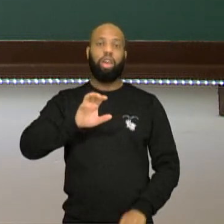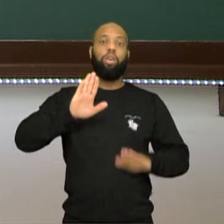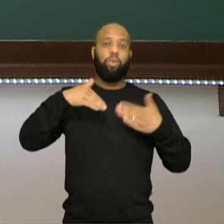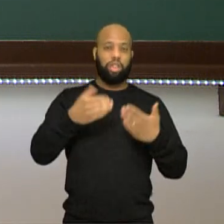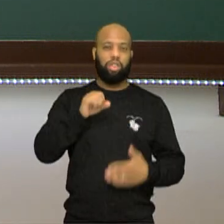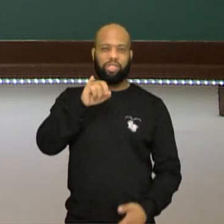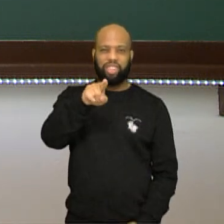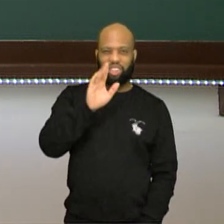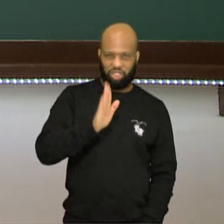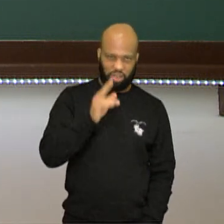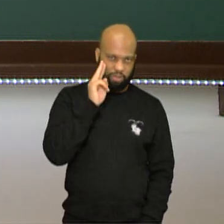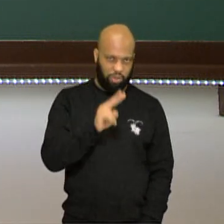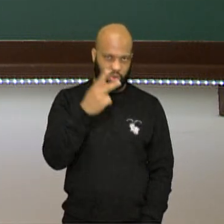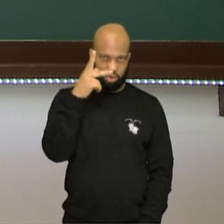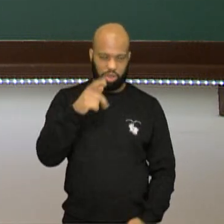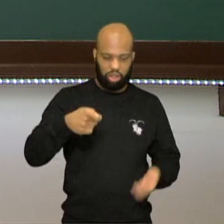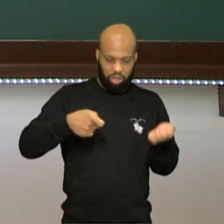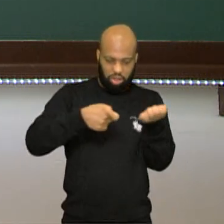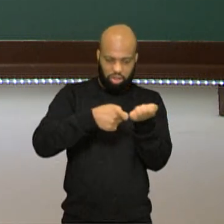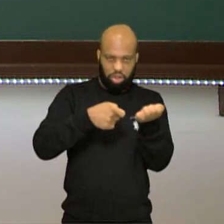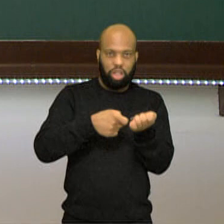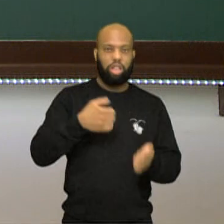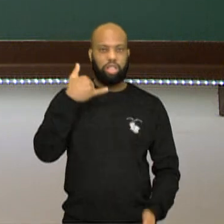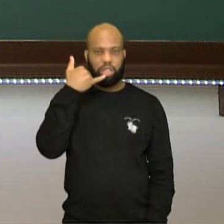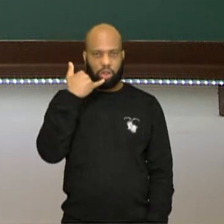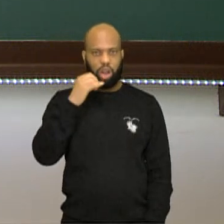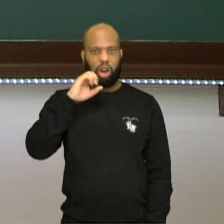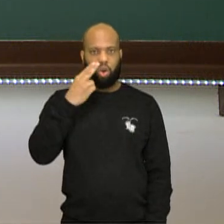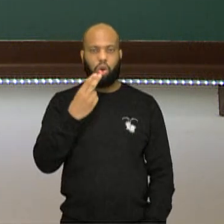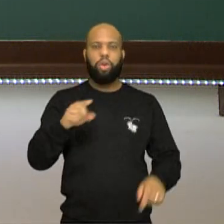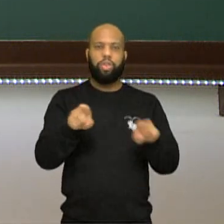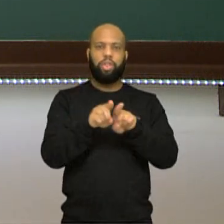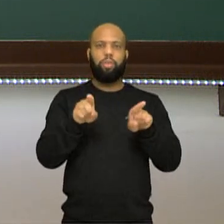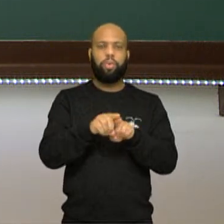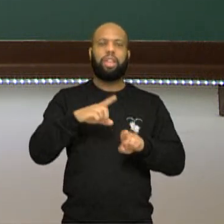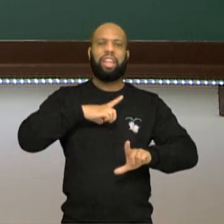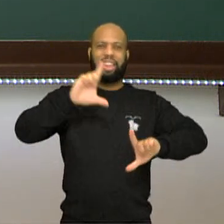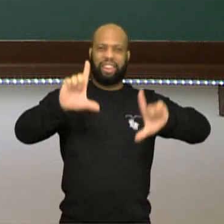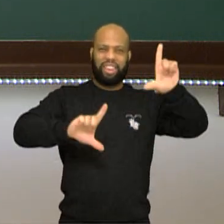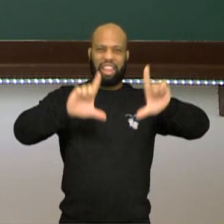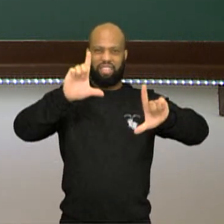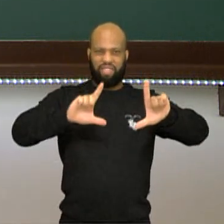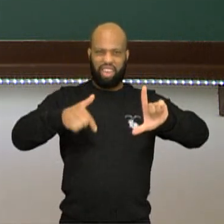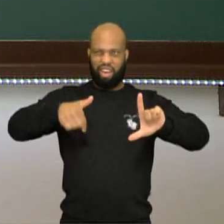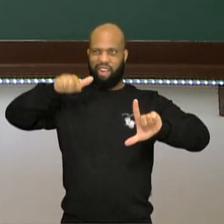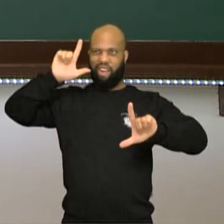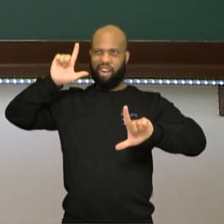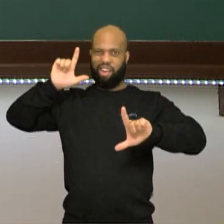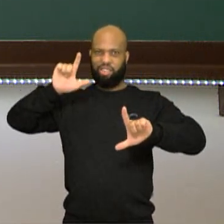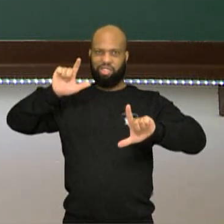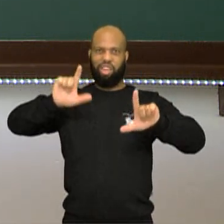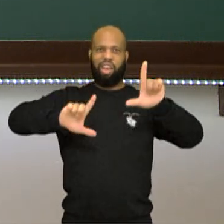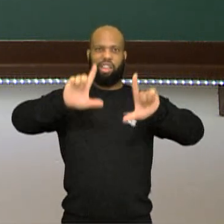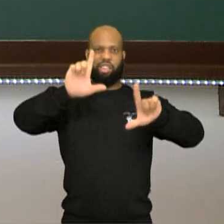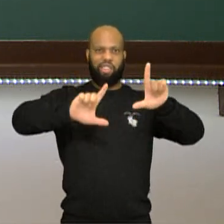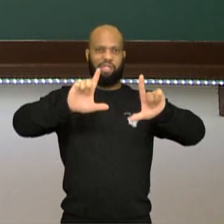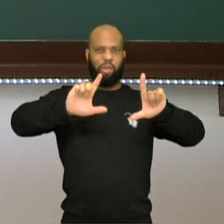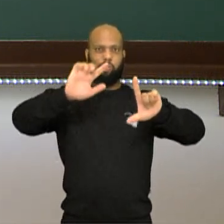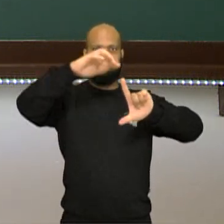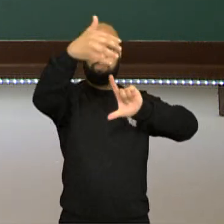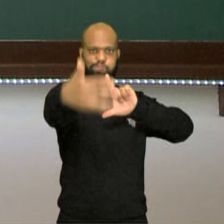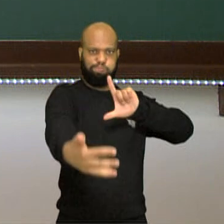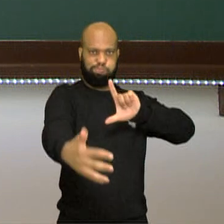carregador de celular, quando desliga a TV, principalmente aquelas TVs de tubo, que elas são, na verdade, um